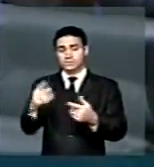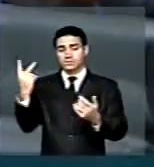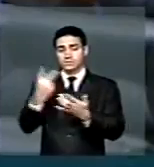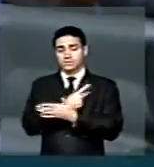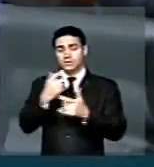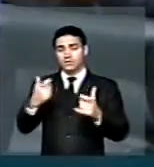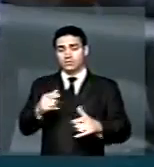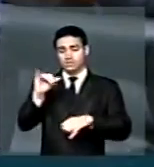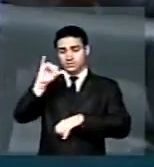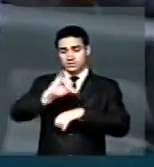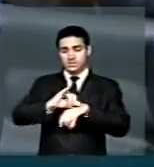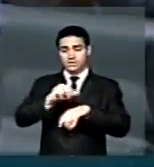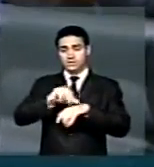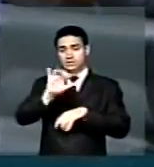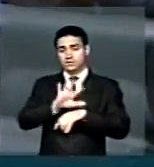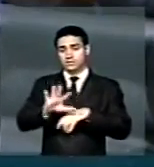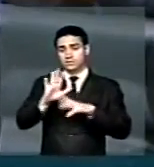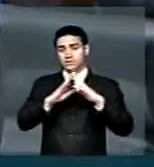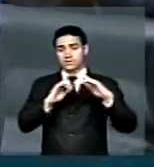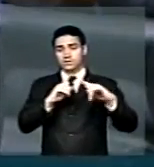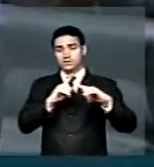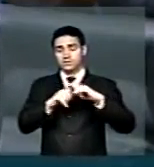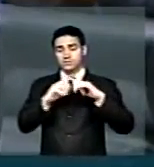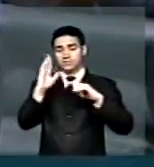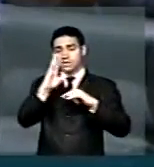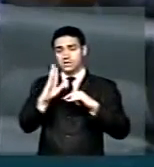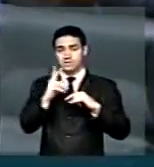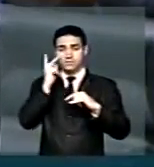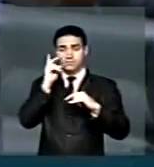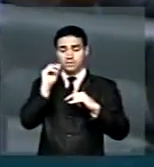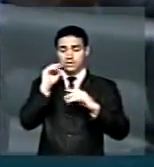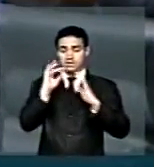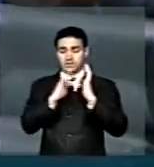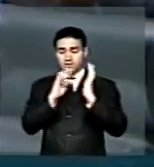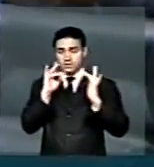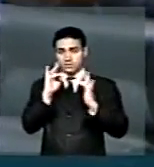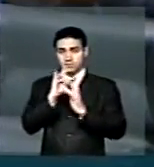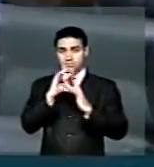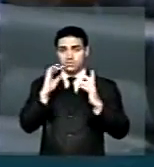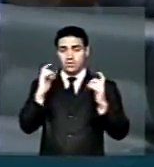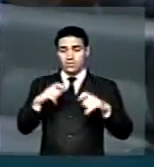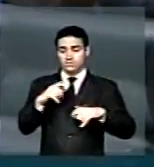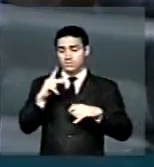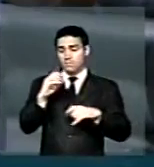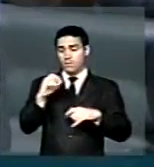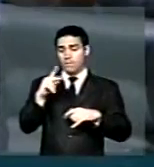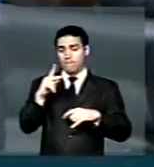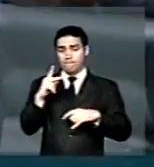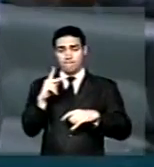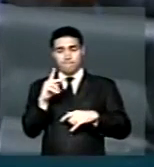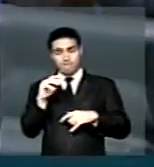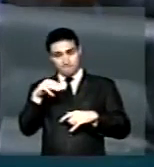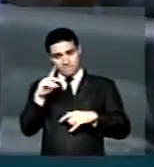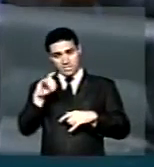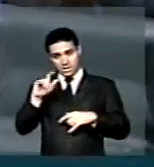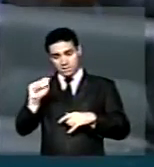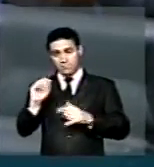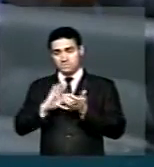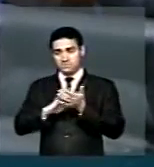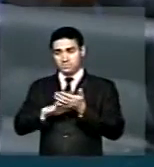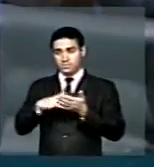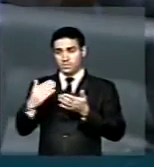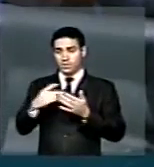acontecerá na sede nacional da Igreja Brasil para Cristo, na Pompeia, em São Paulo. Eu quero aqui saudar ao reverendo